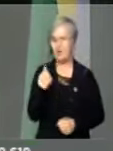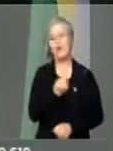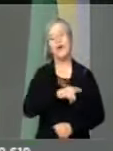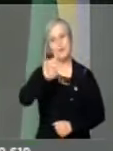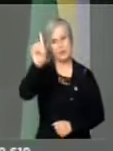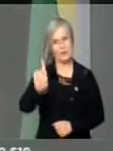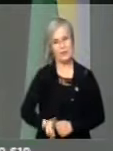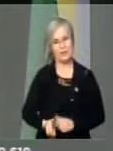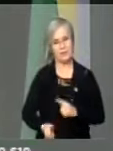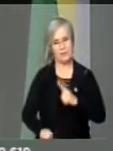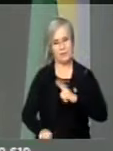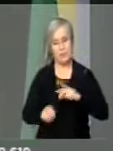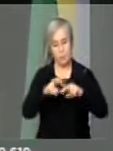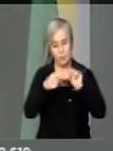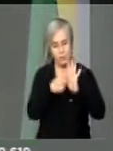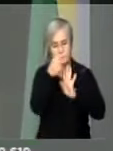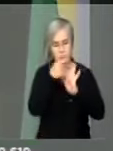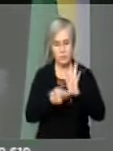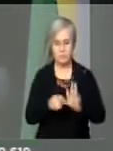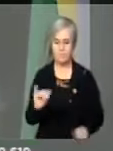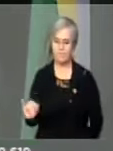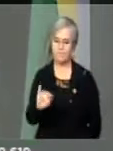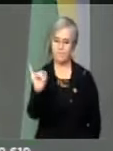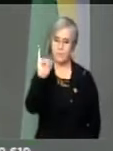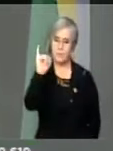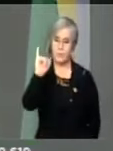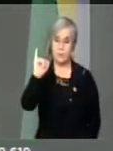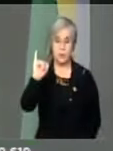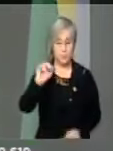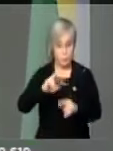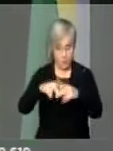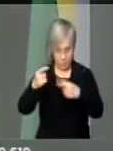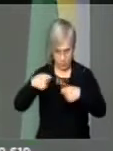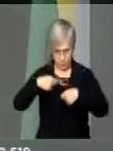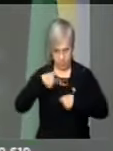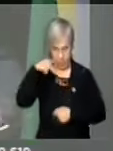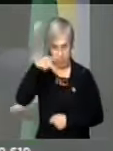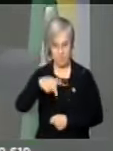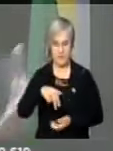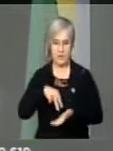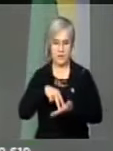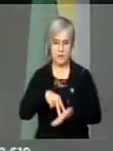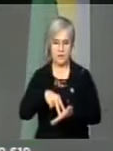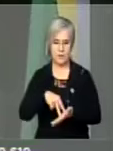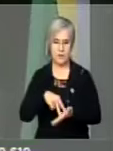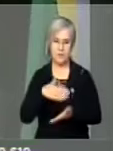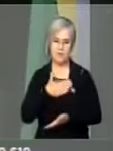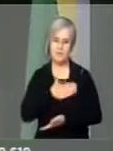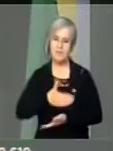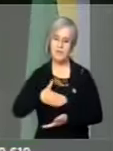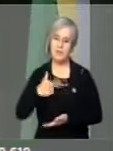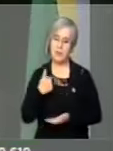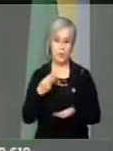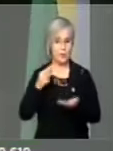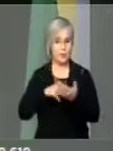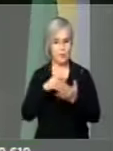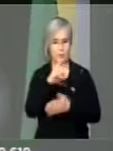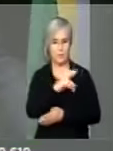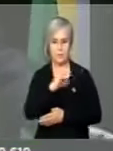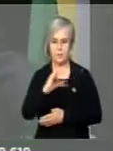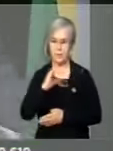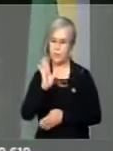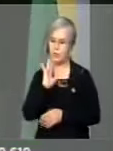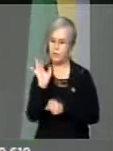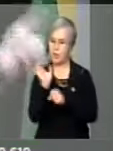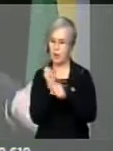Por isso esse projeto ele é muito importante, e foi ele que me trouxe até aqui. E tenho a graça de ser membro da Renovação Carismática Católica ao